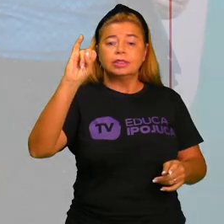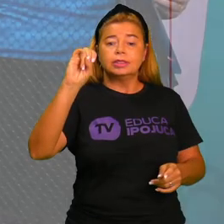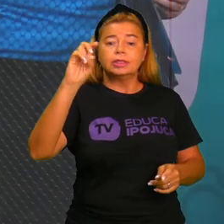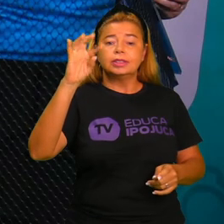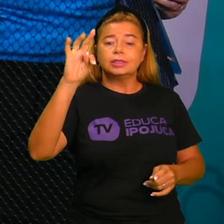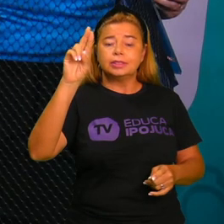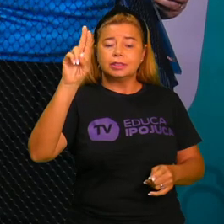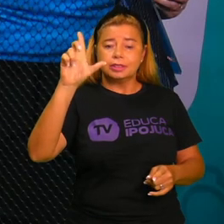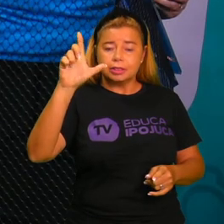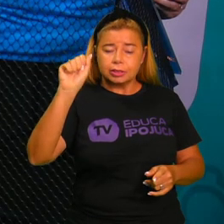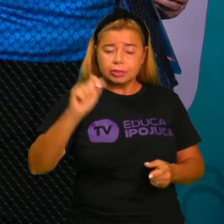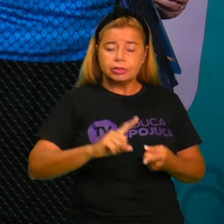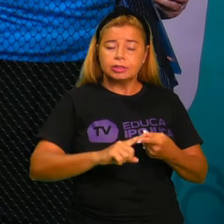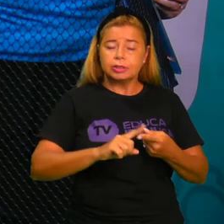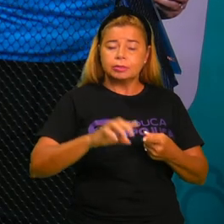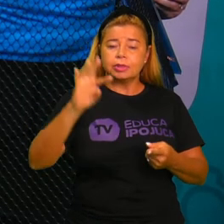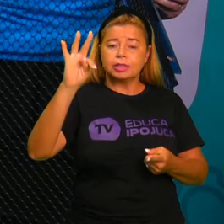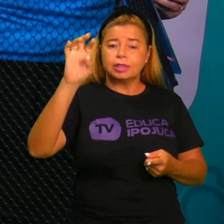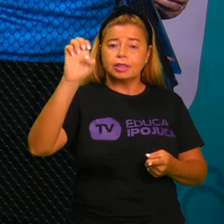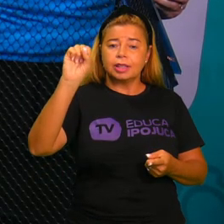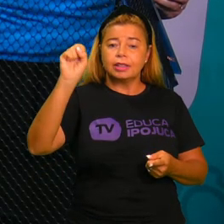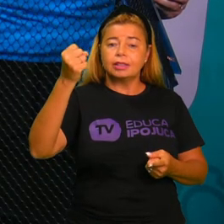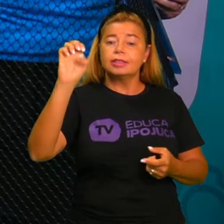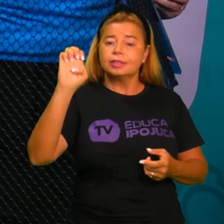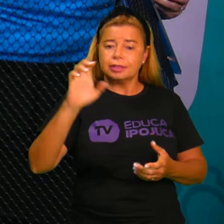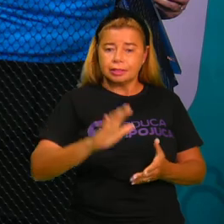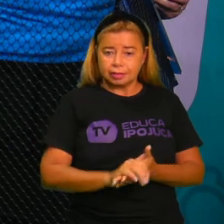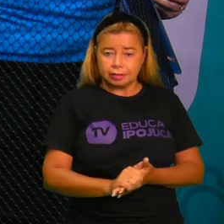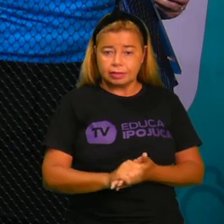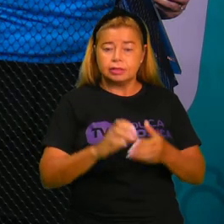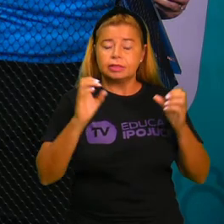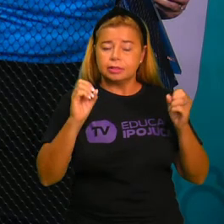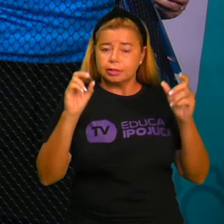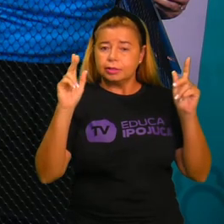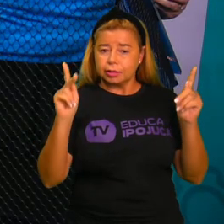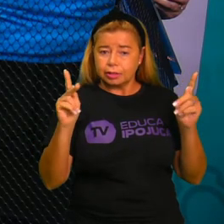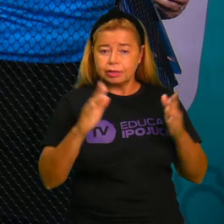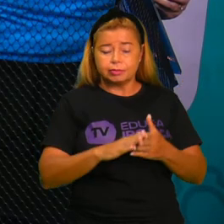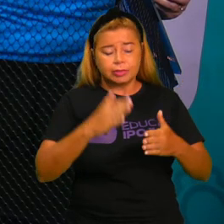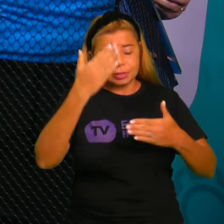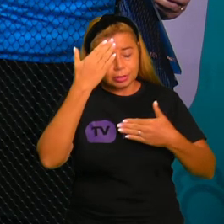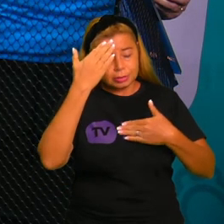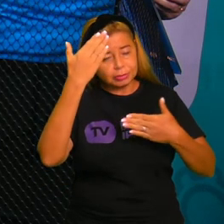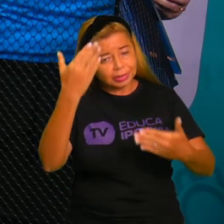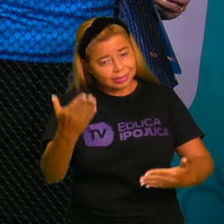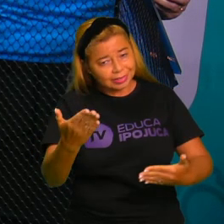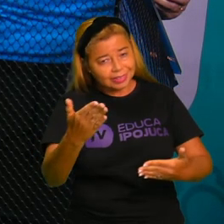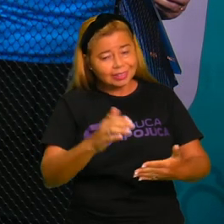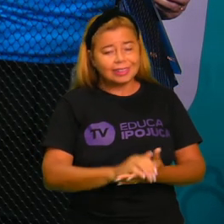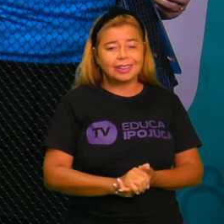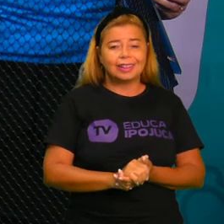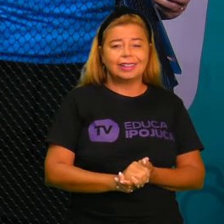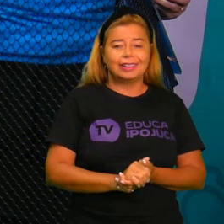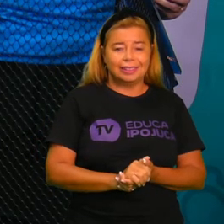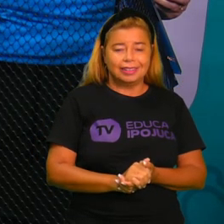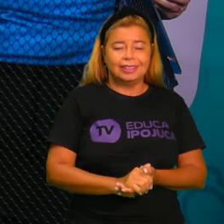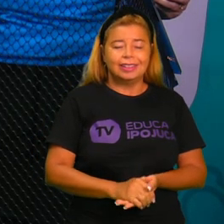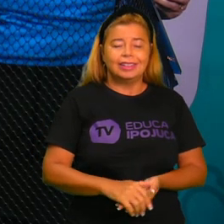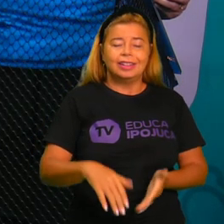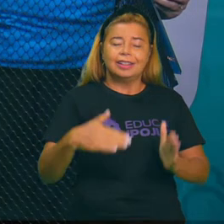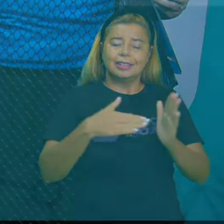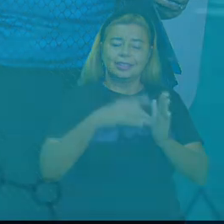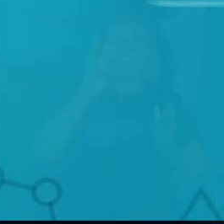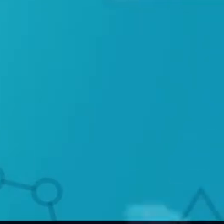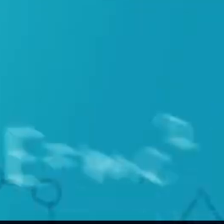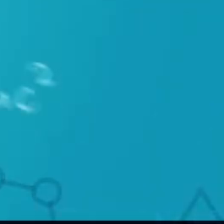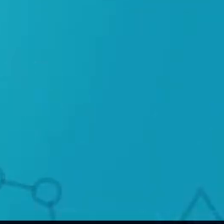muito obrigada foi um prazer estamos juntos nessa aula e até a próxima tchau tchau